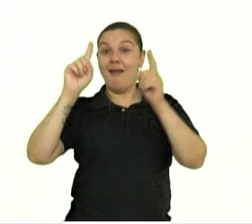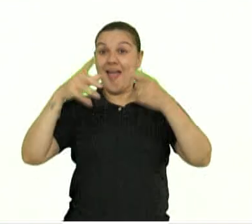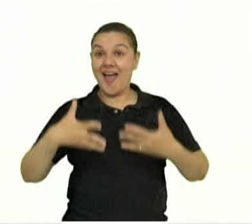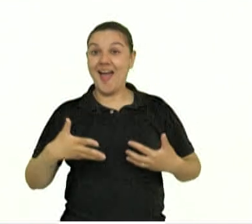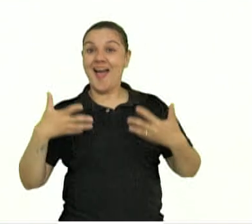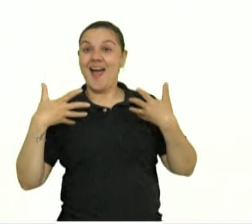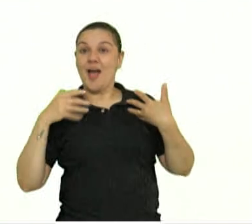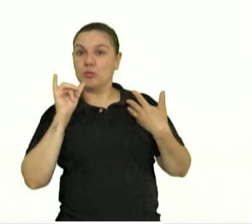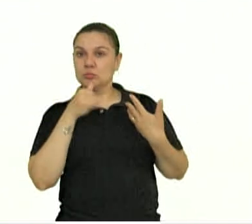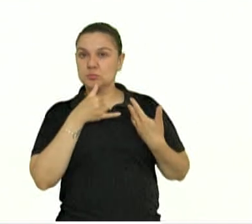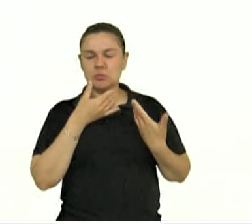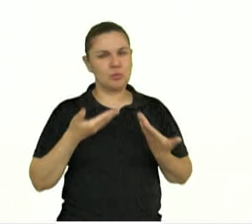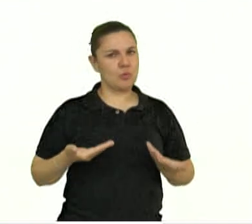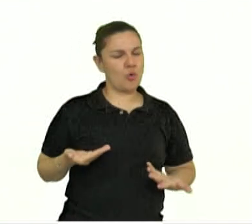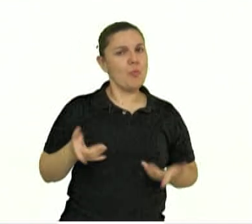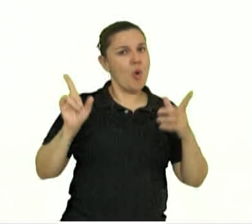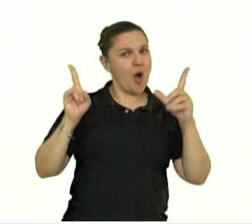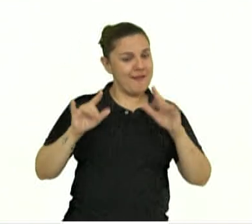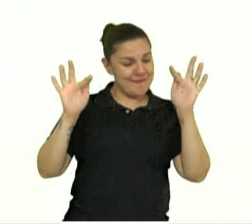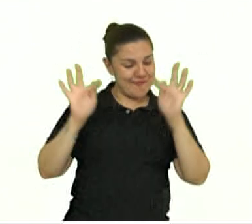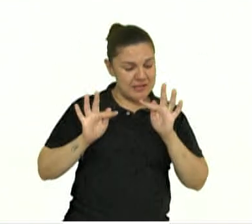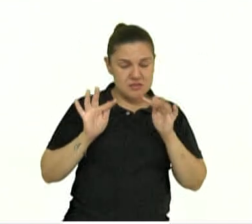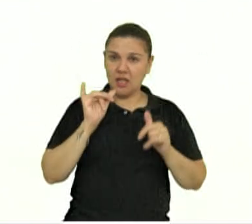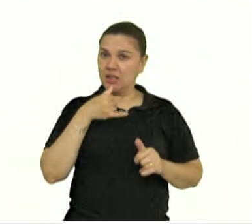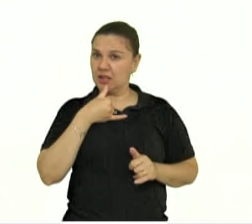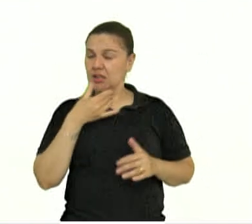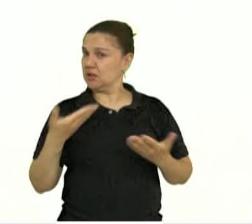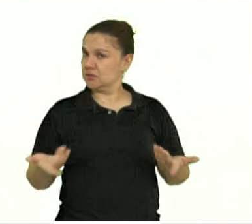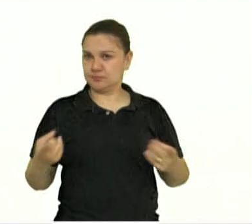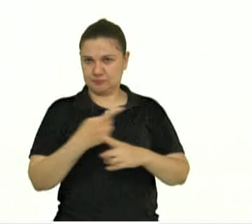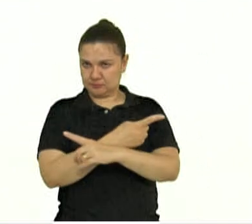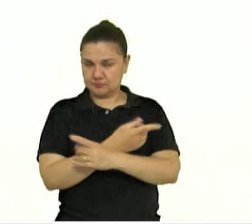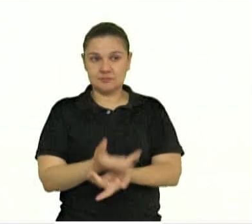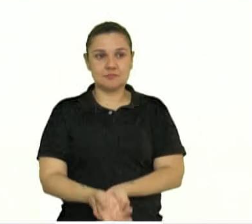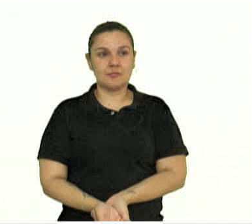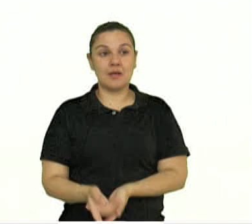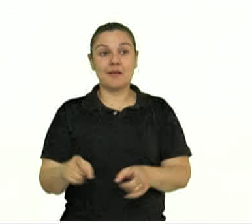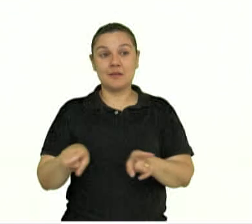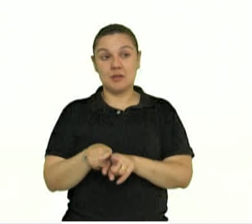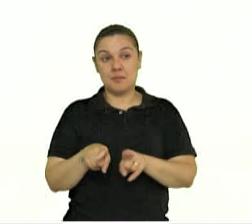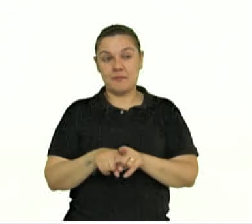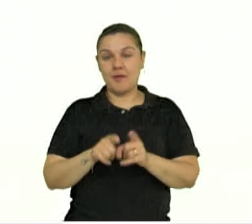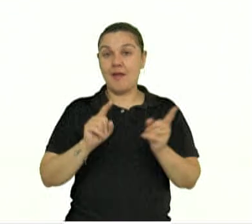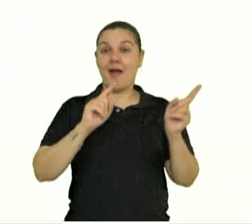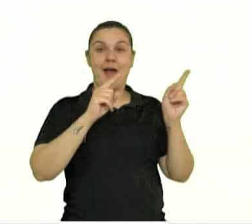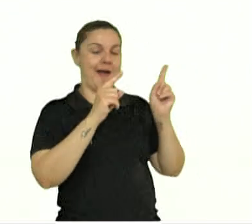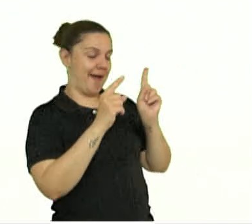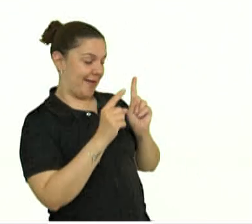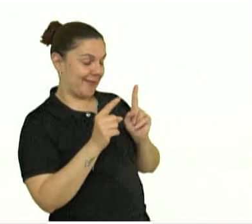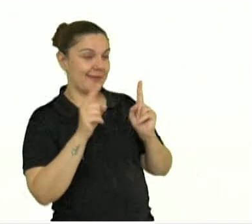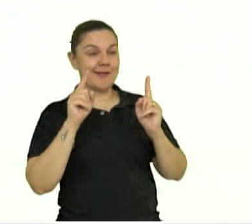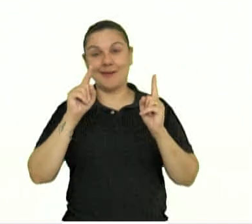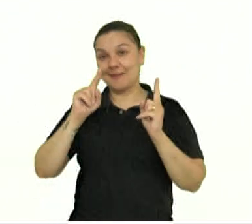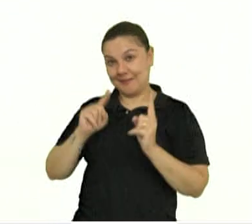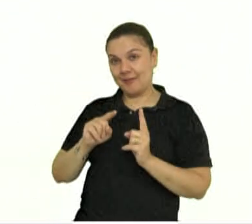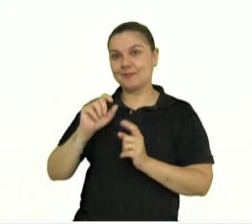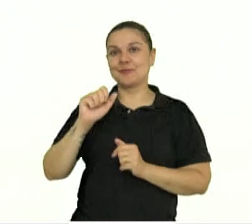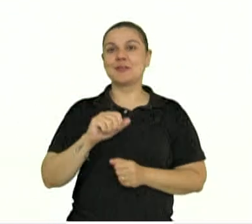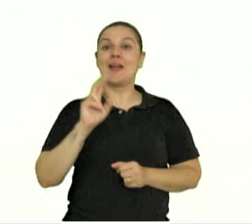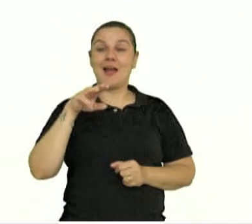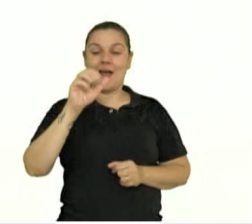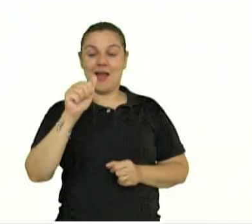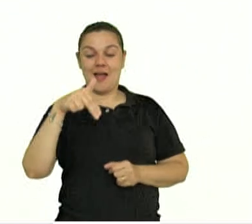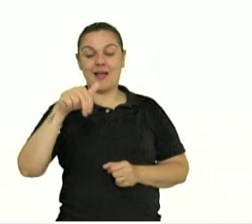contentamento, descontente. Então, essas palavras que são contrárias. E depois nós temos a anáfora, que é a